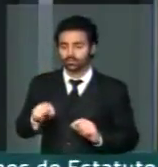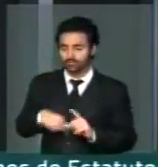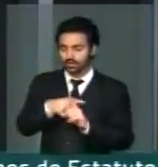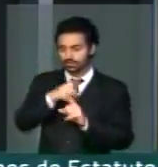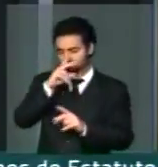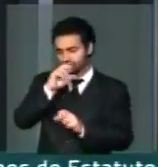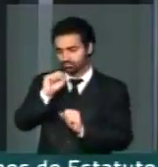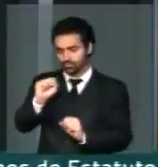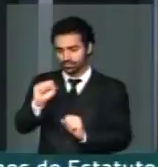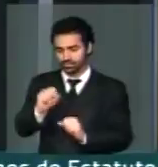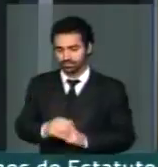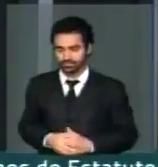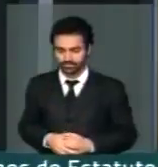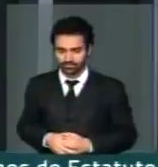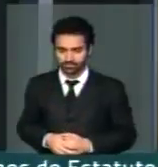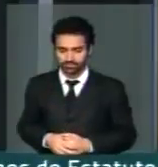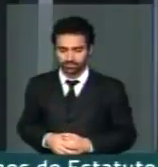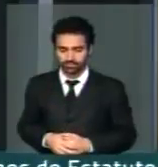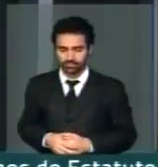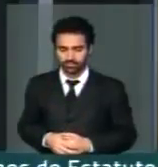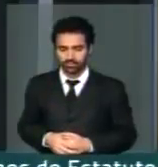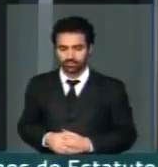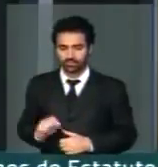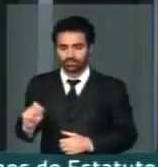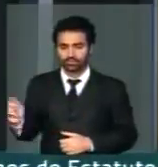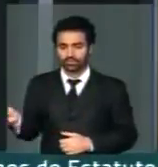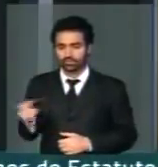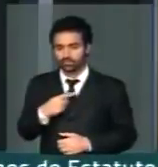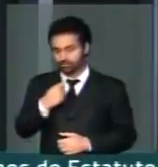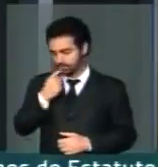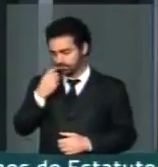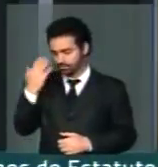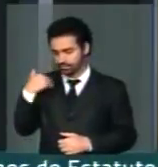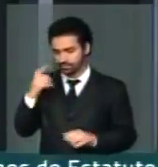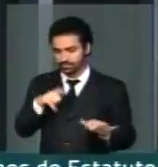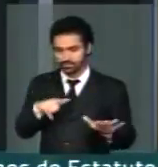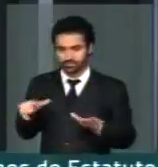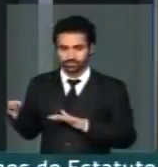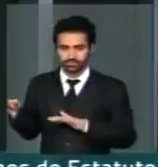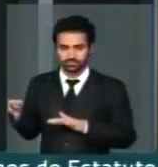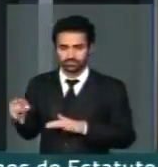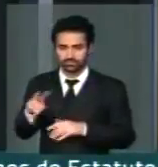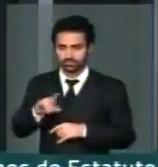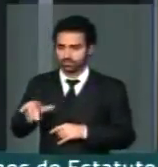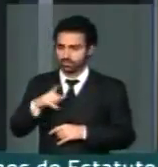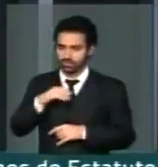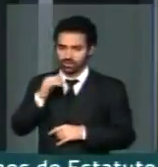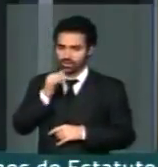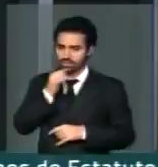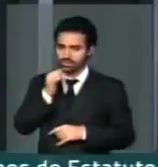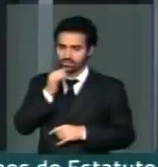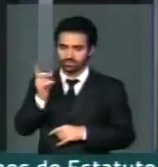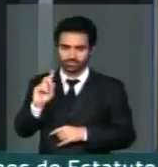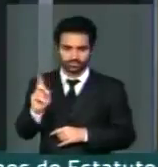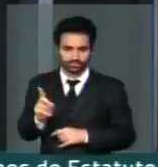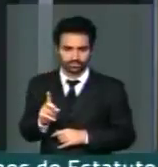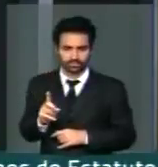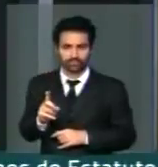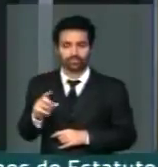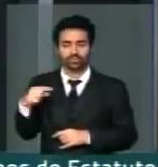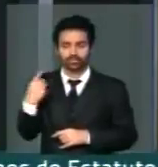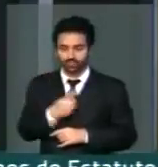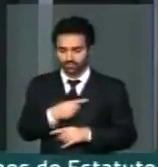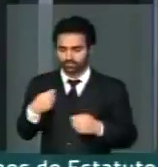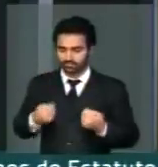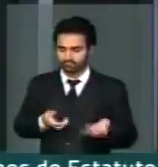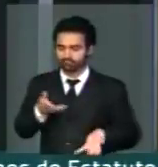poder. O que aconteceu nessa casa na última semana não é banal. A gente tem sim que